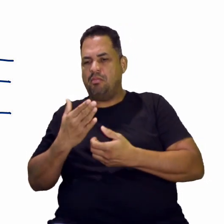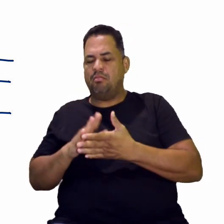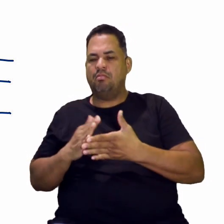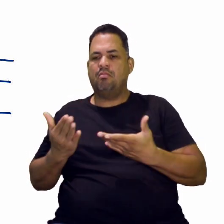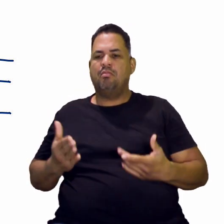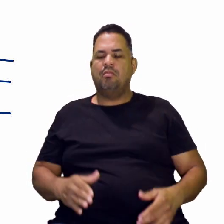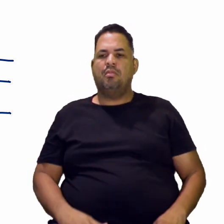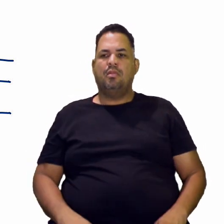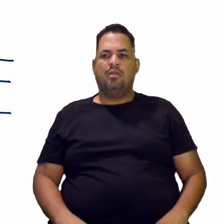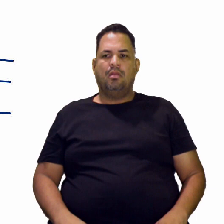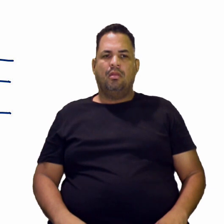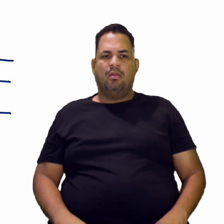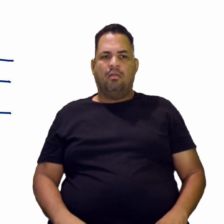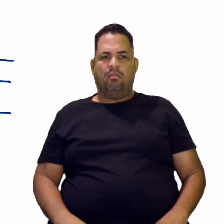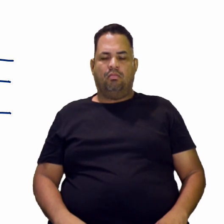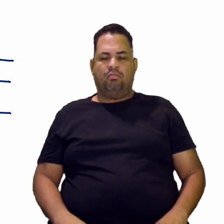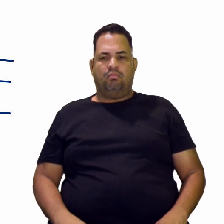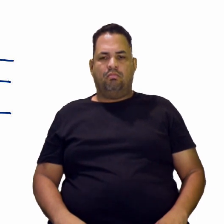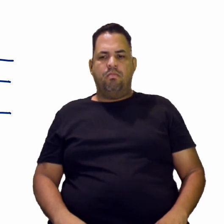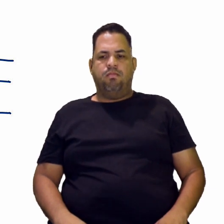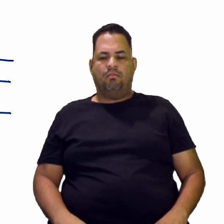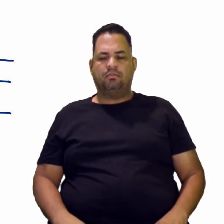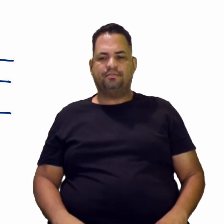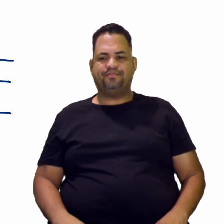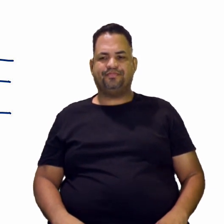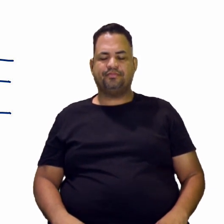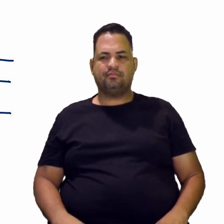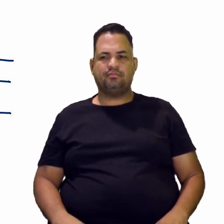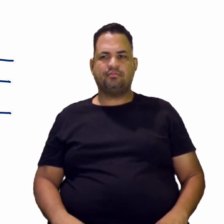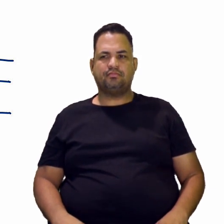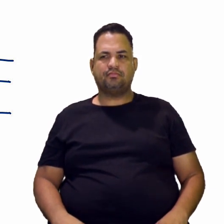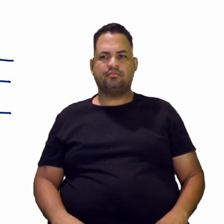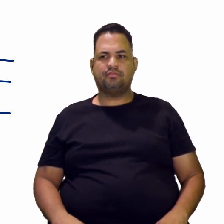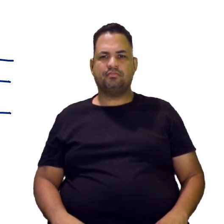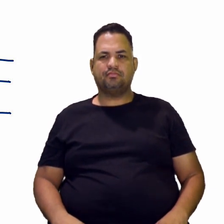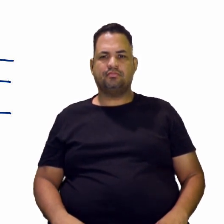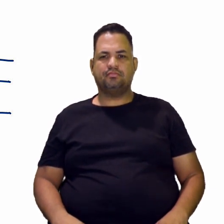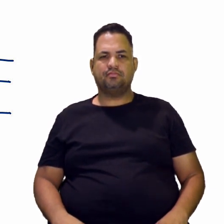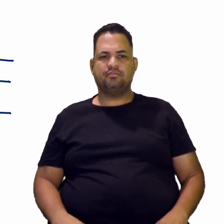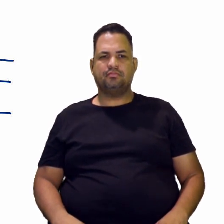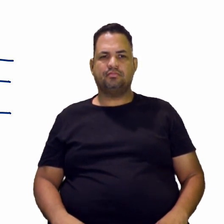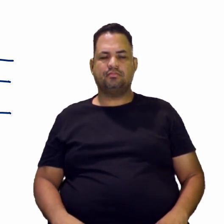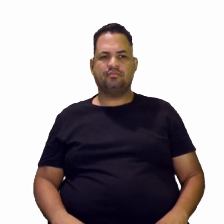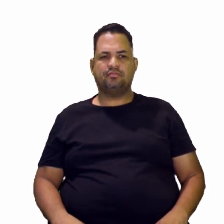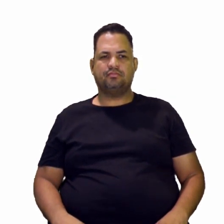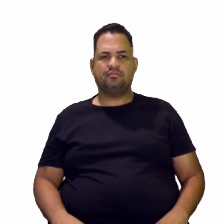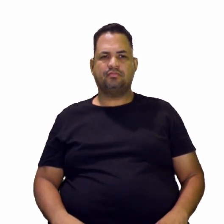de uma forma mais rápida, né, ou mais eficiente. Tá bom?